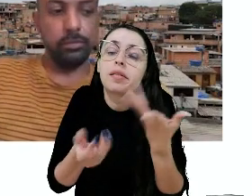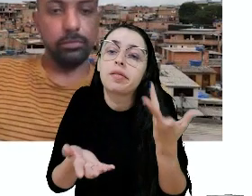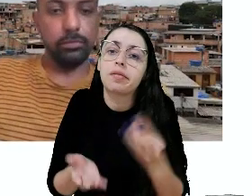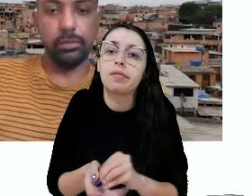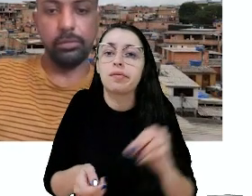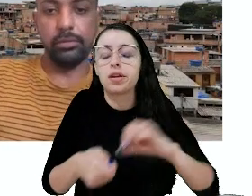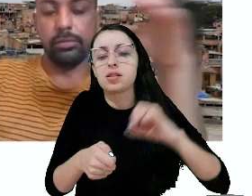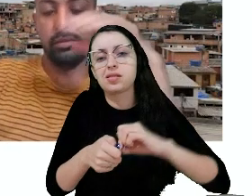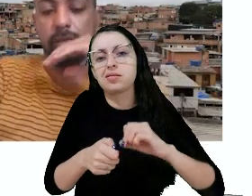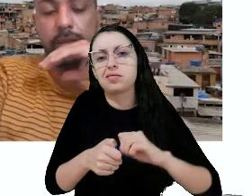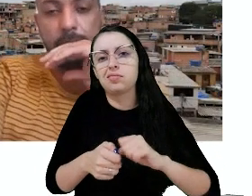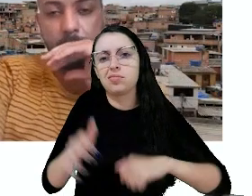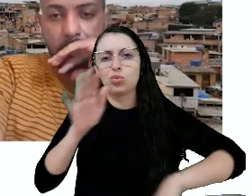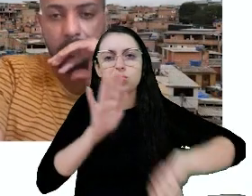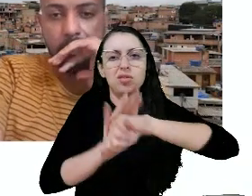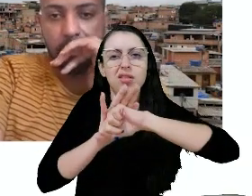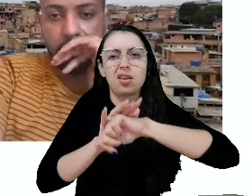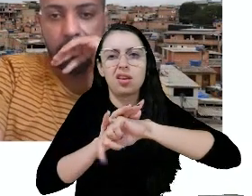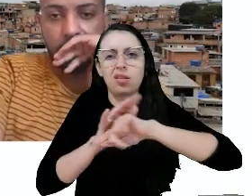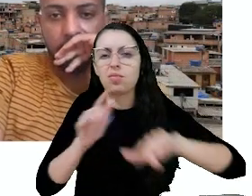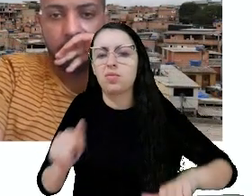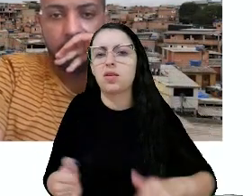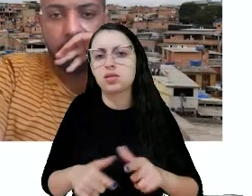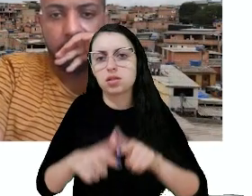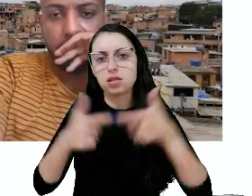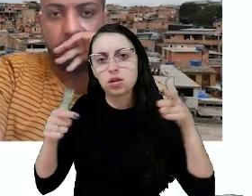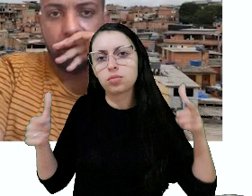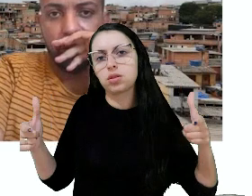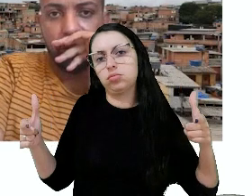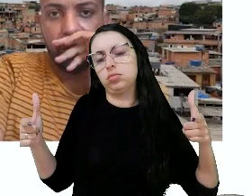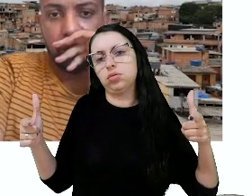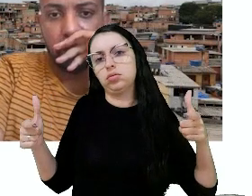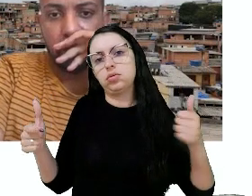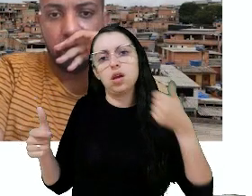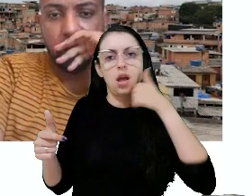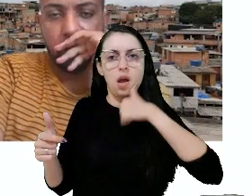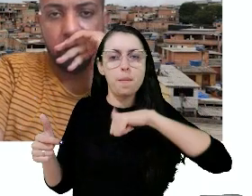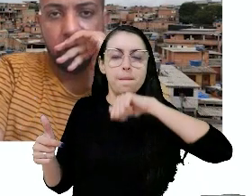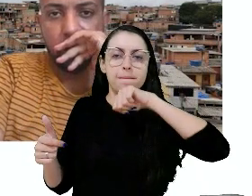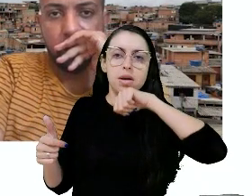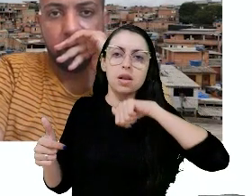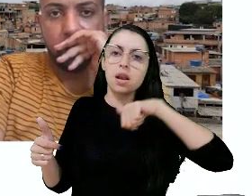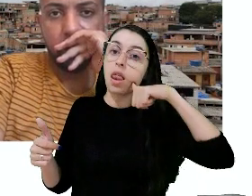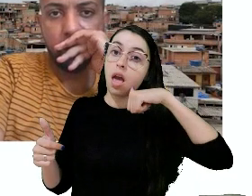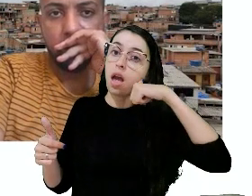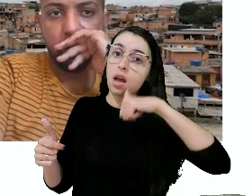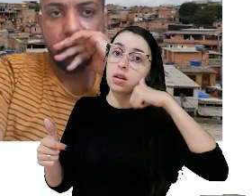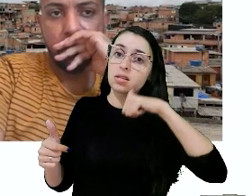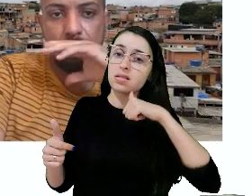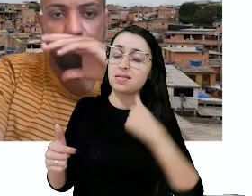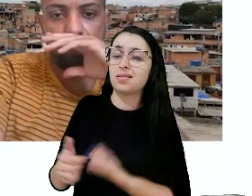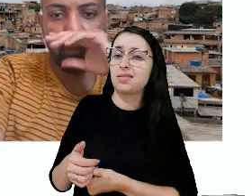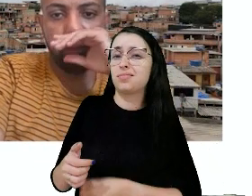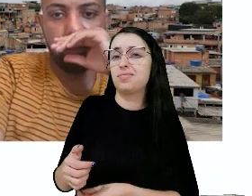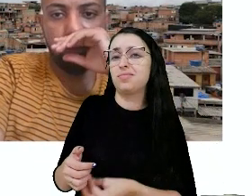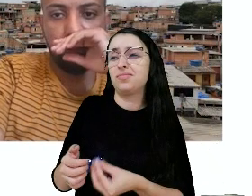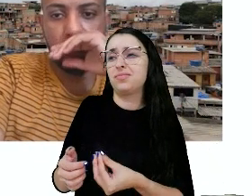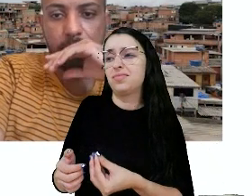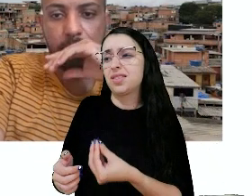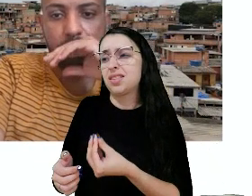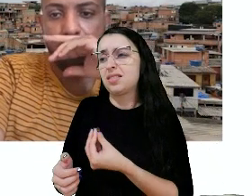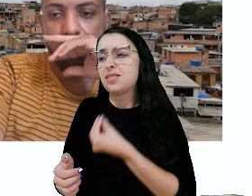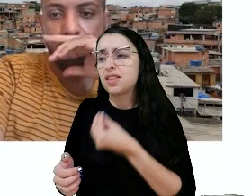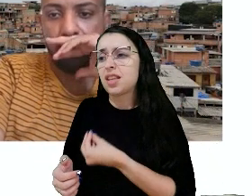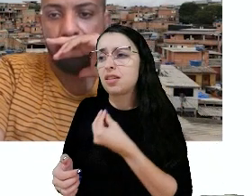questão da violência que aumentou exponencialmente, porque mulheres que já viviam em relacionamentos ruins passaram a viver de 2 a 3 horas por dia,